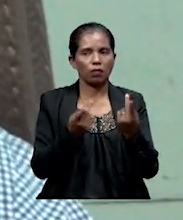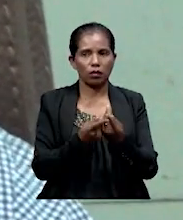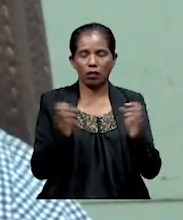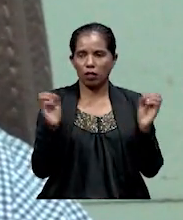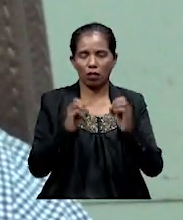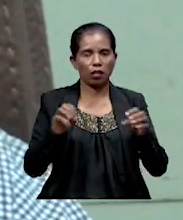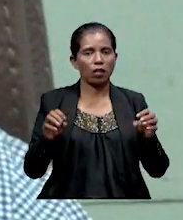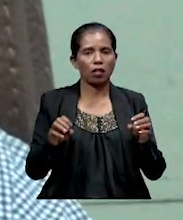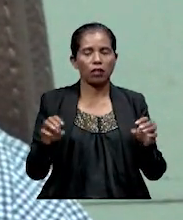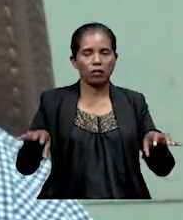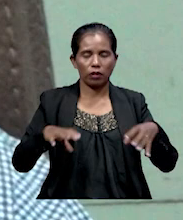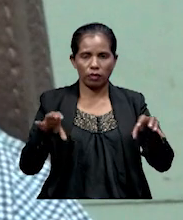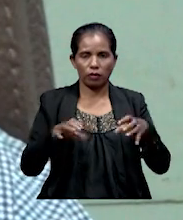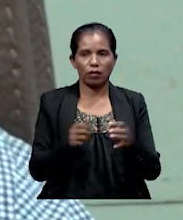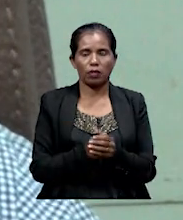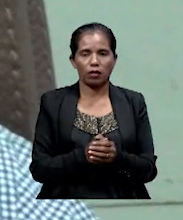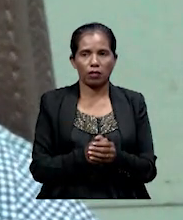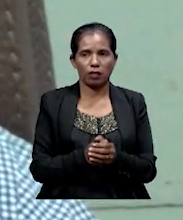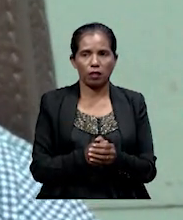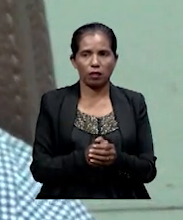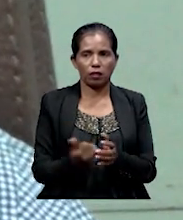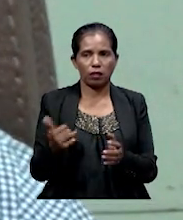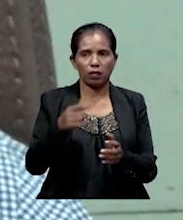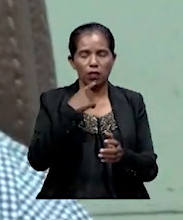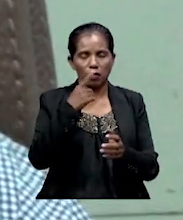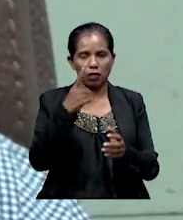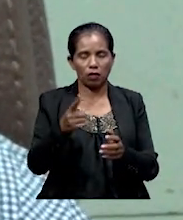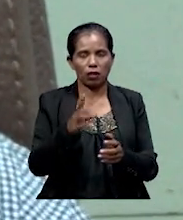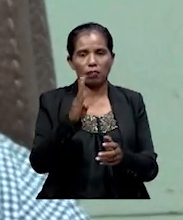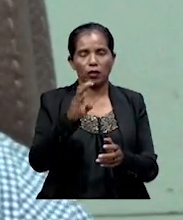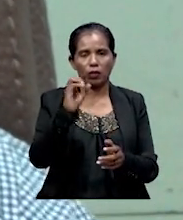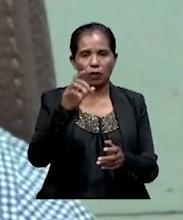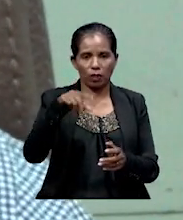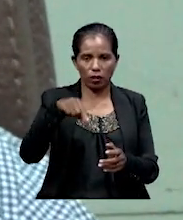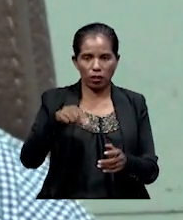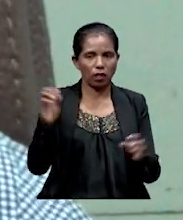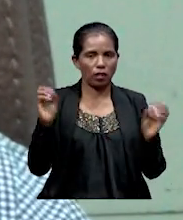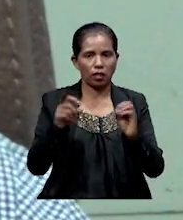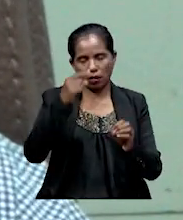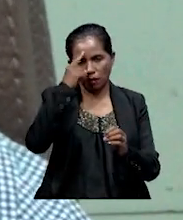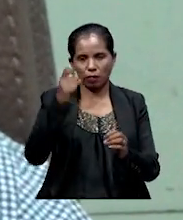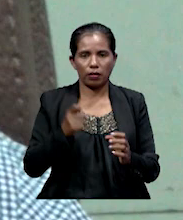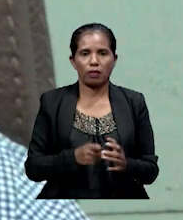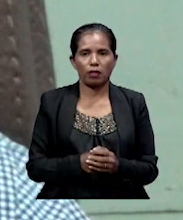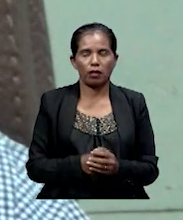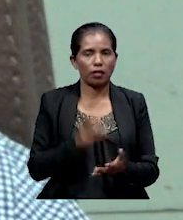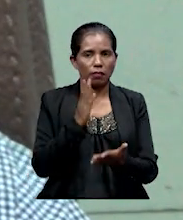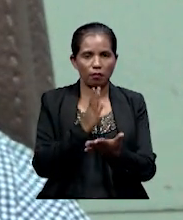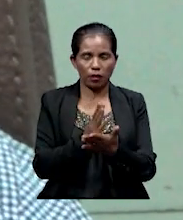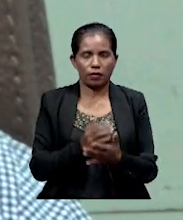serviço para falar a terrorite será que a item bioquila então né, também era né, né, parado né,